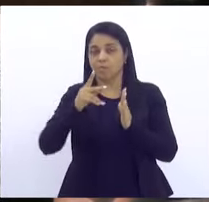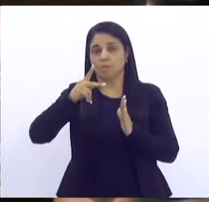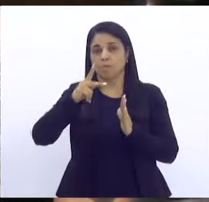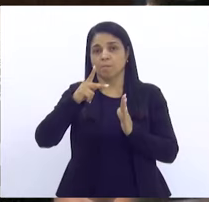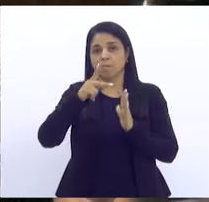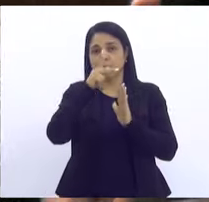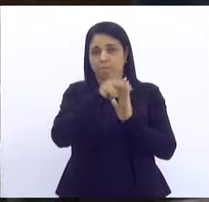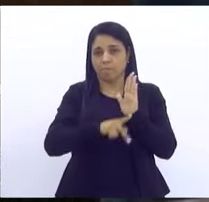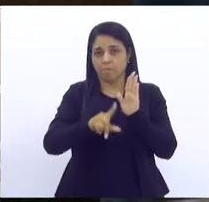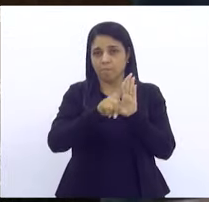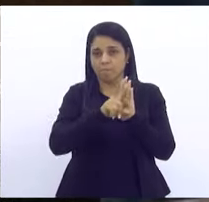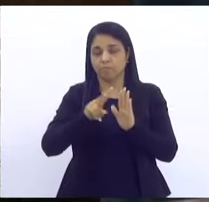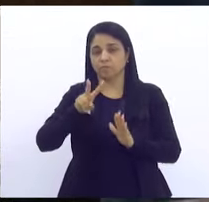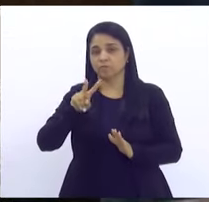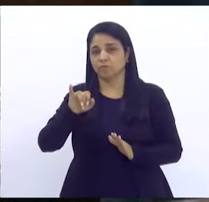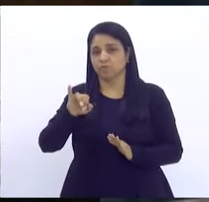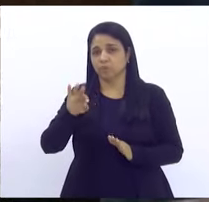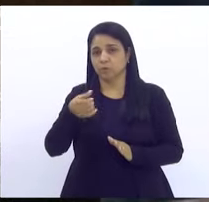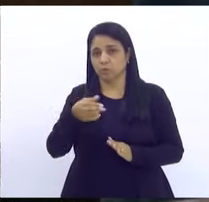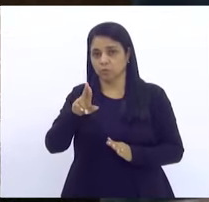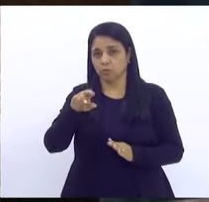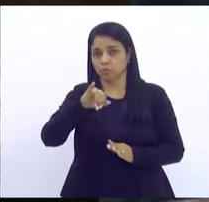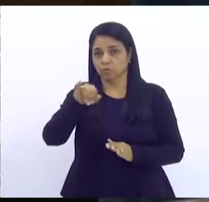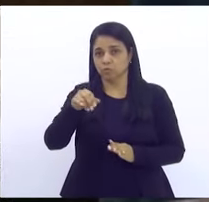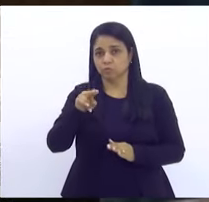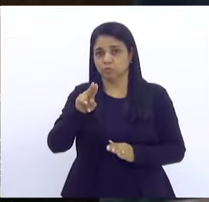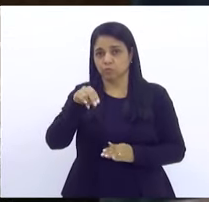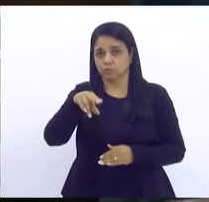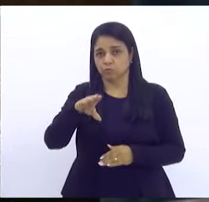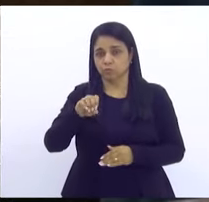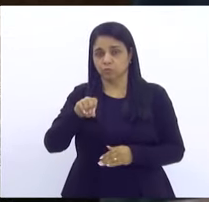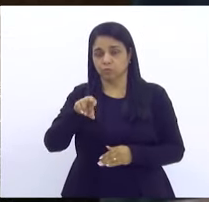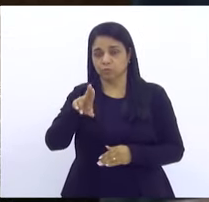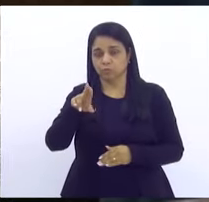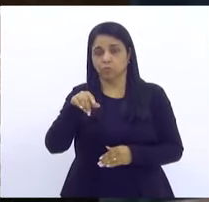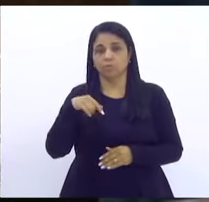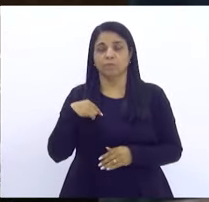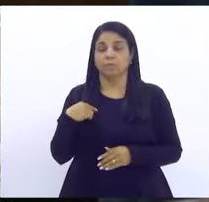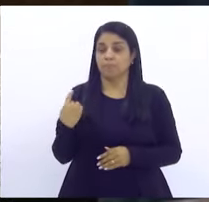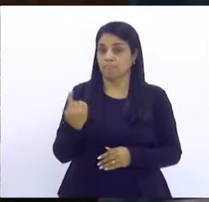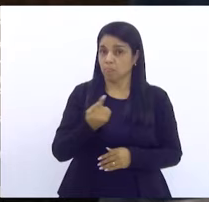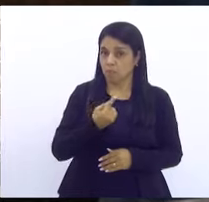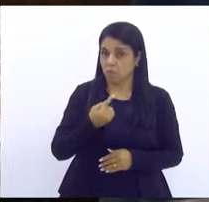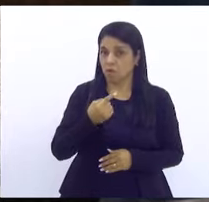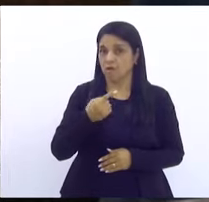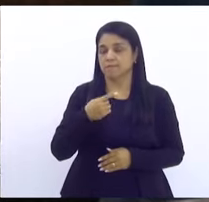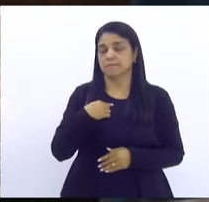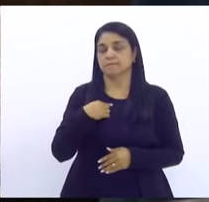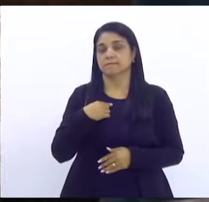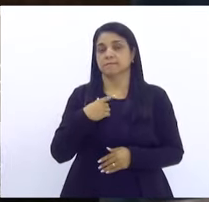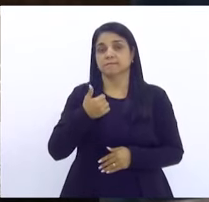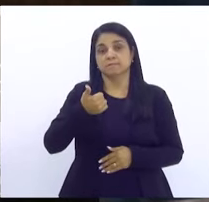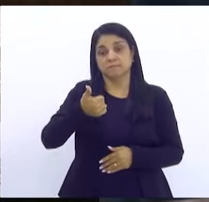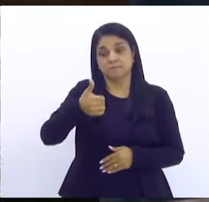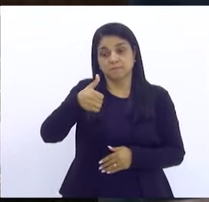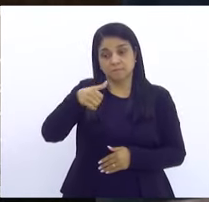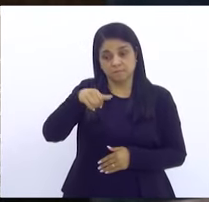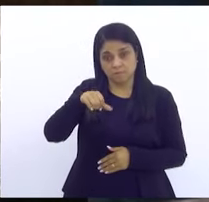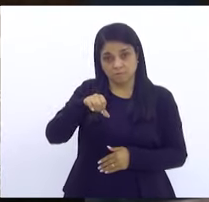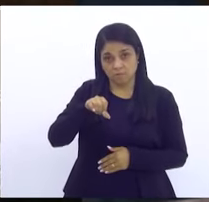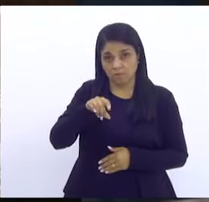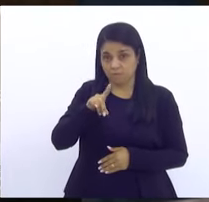do deputado Vitor Júnior, porque nós estamos, como bem disse o deputado Rodrigo Amorim, há 19